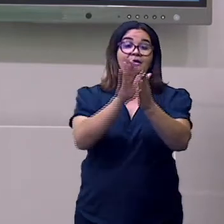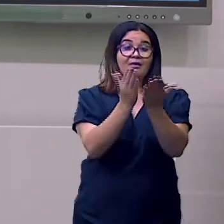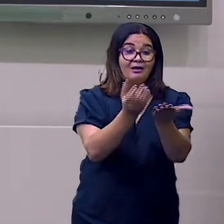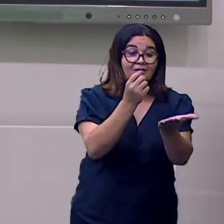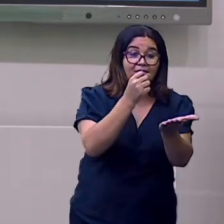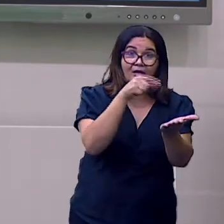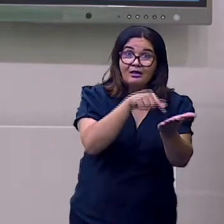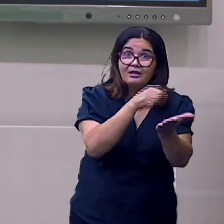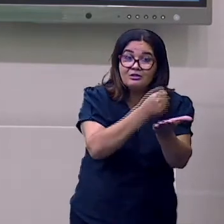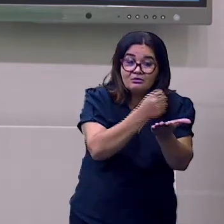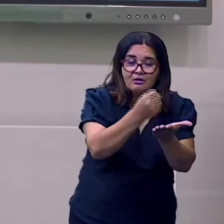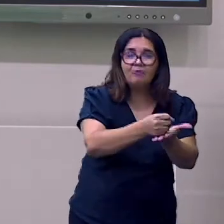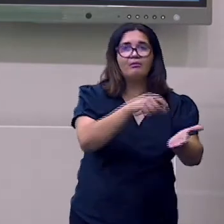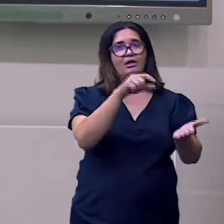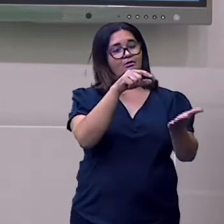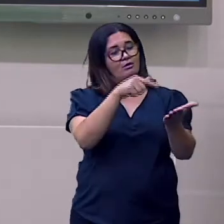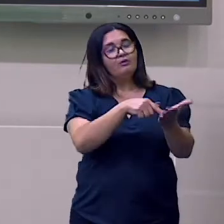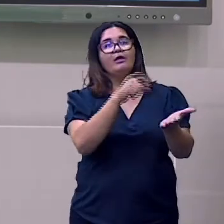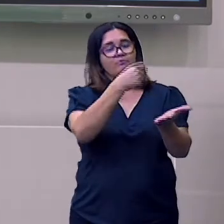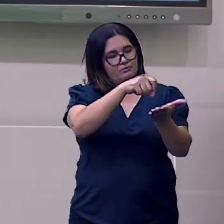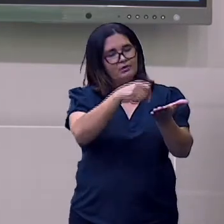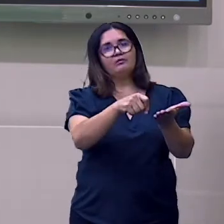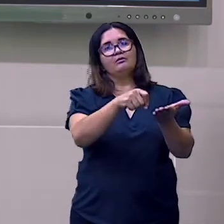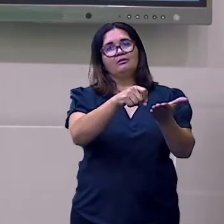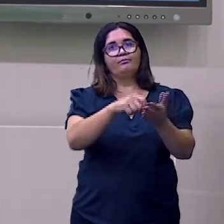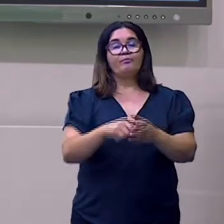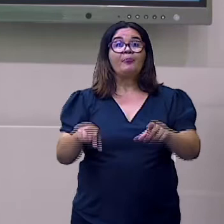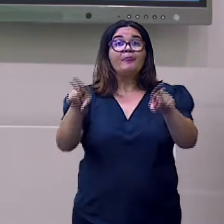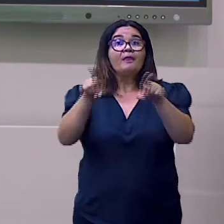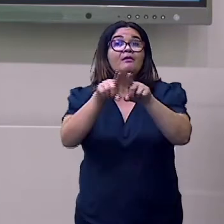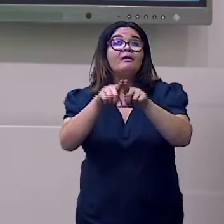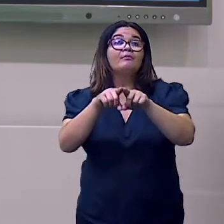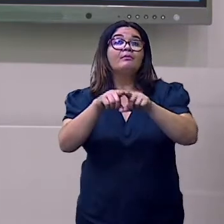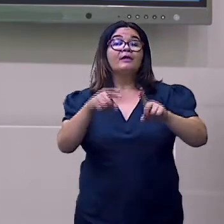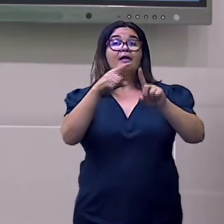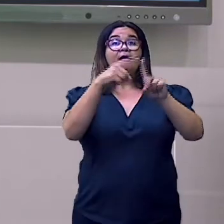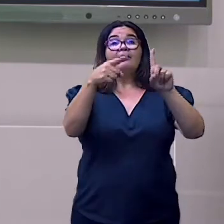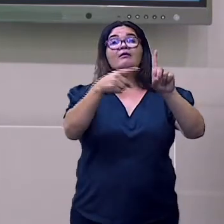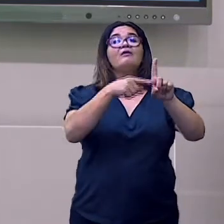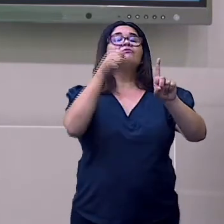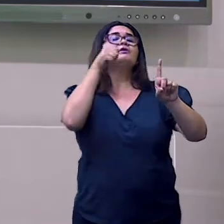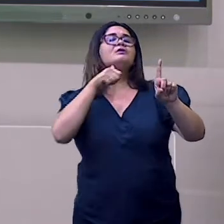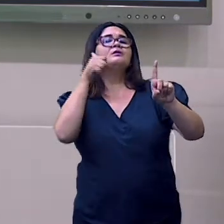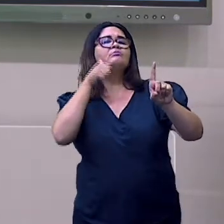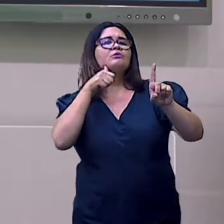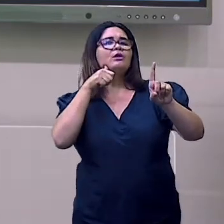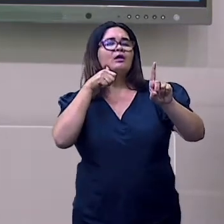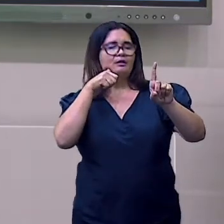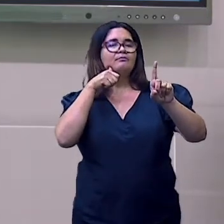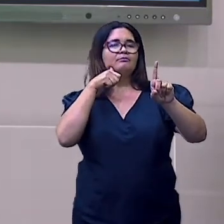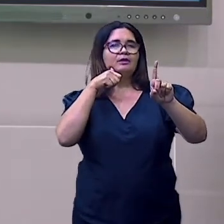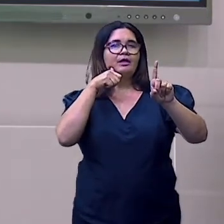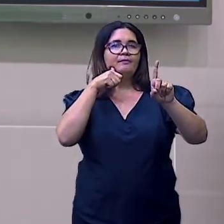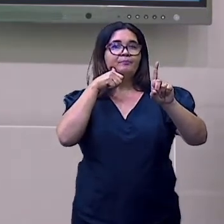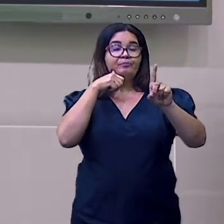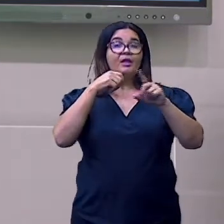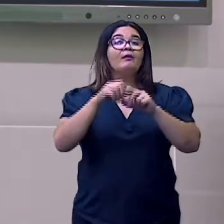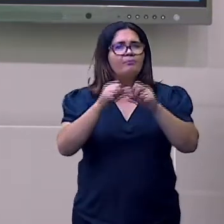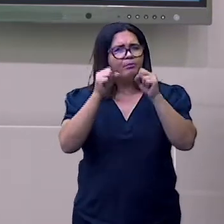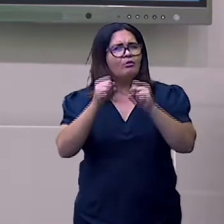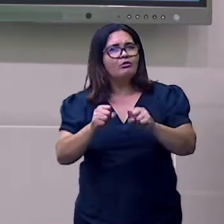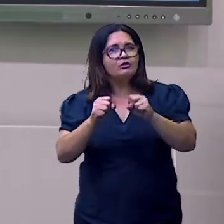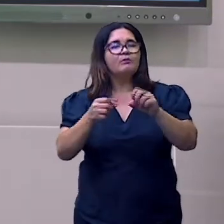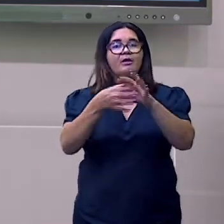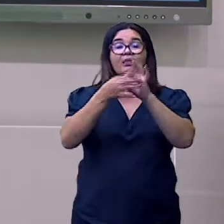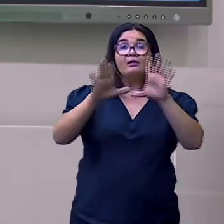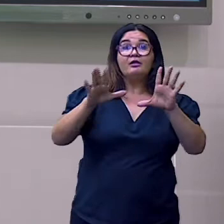gestante possui estabilidade do momento da concepção até 5 meses após o parto,